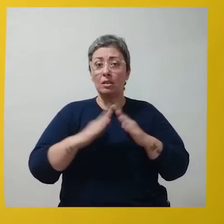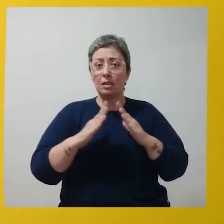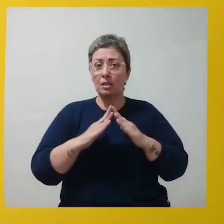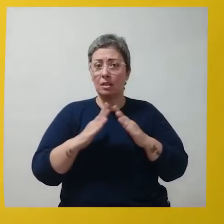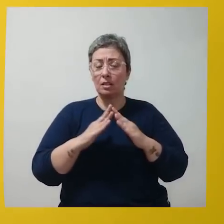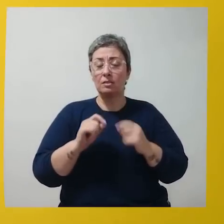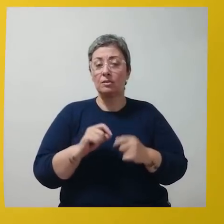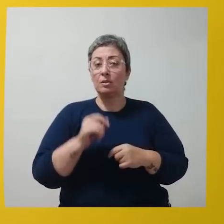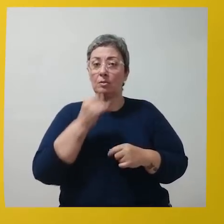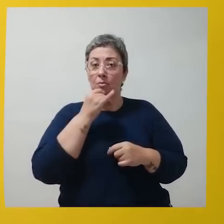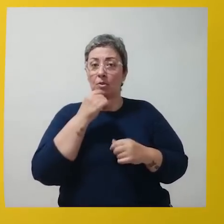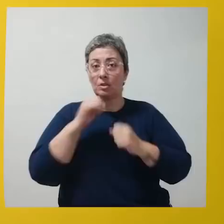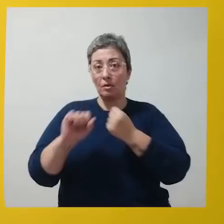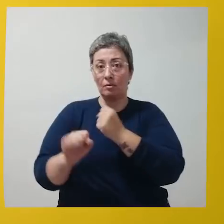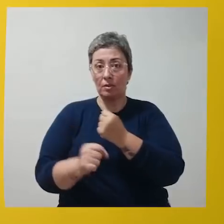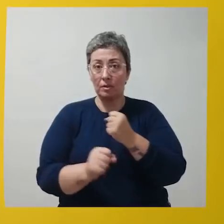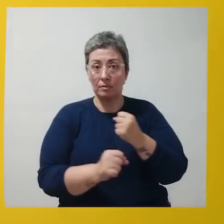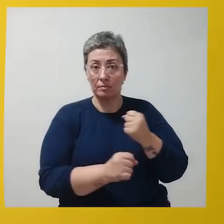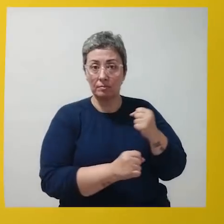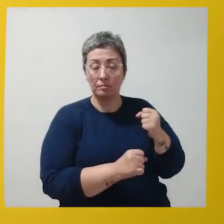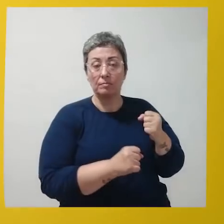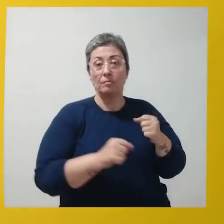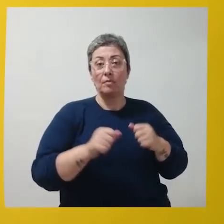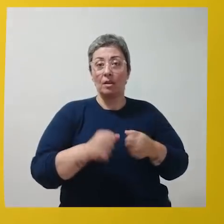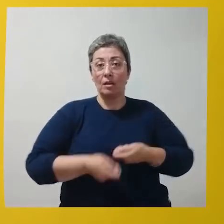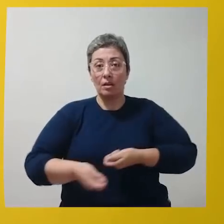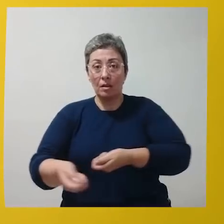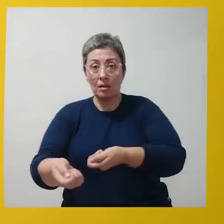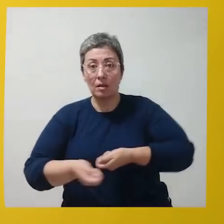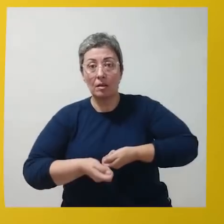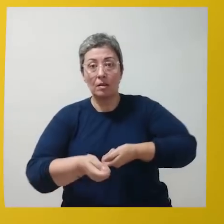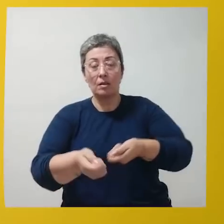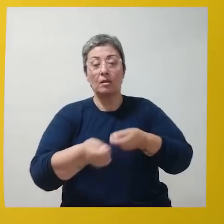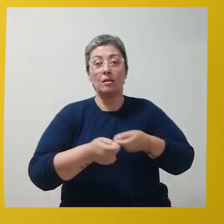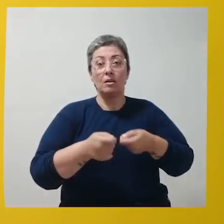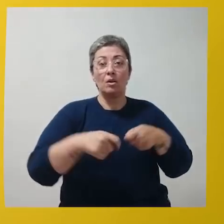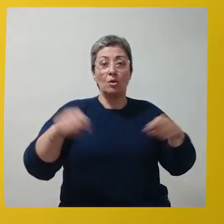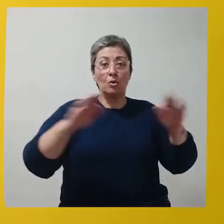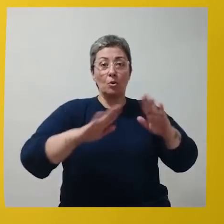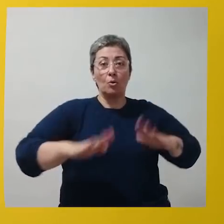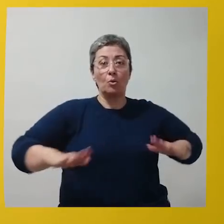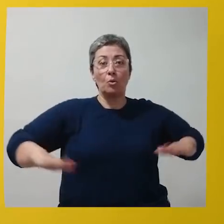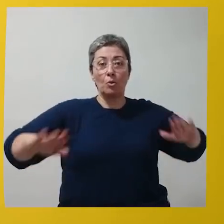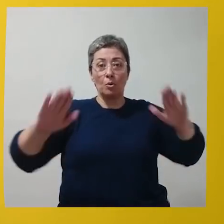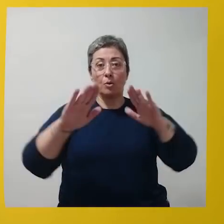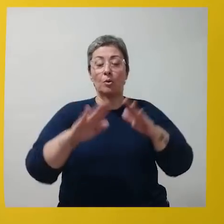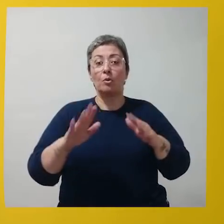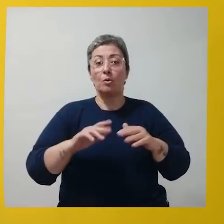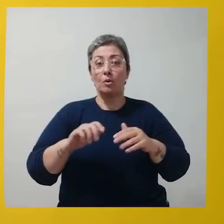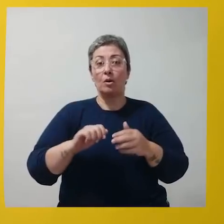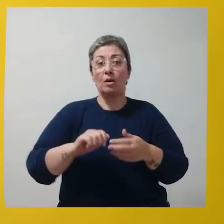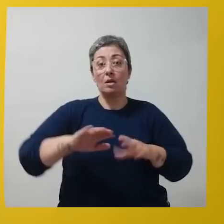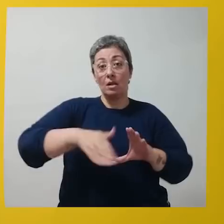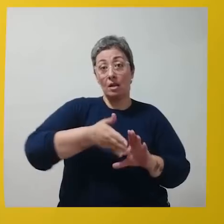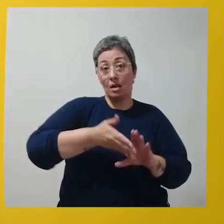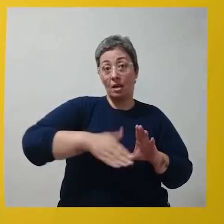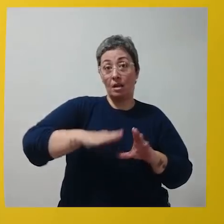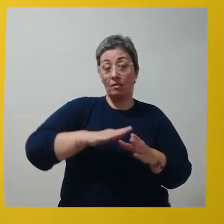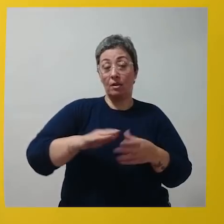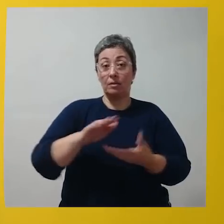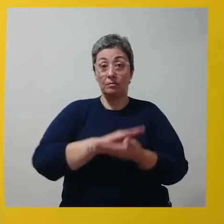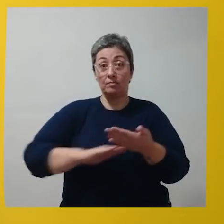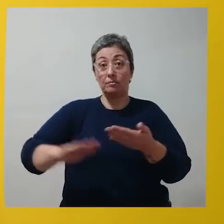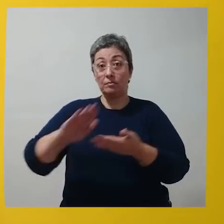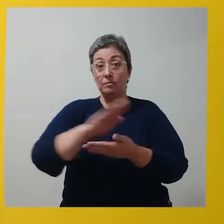domésticas? Varrer a casa, passar um pano, tirar o pó dos móveis, lavar louça, secar